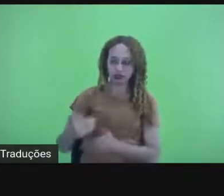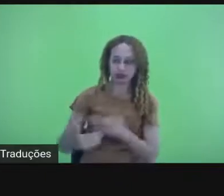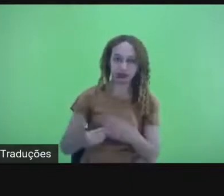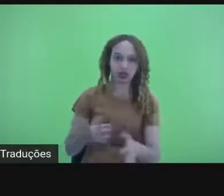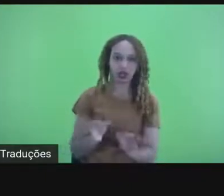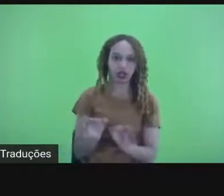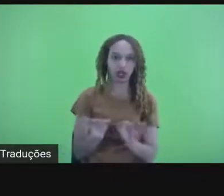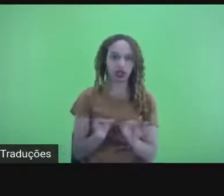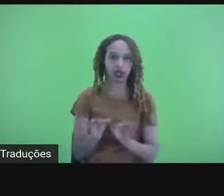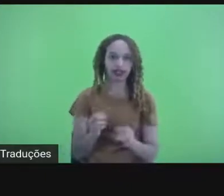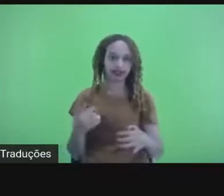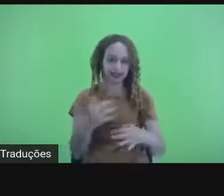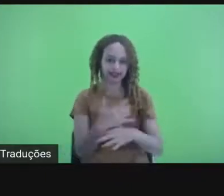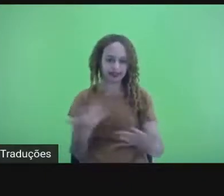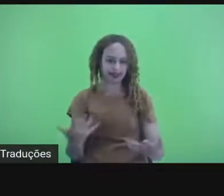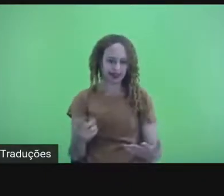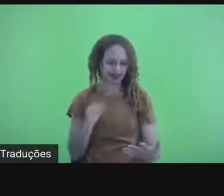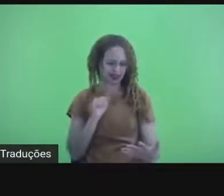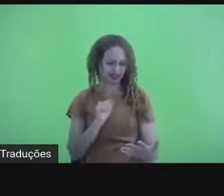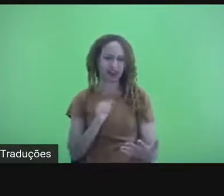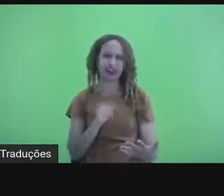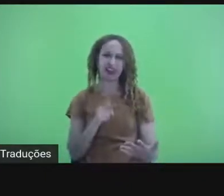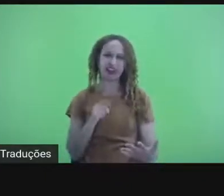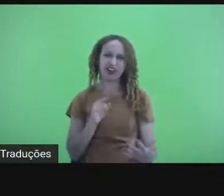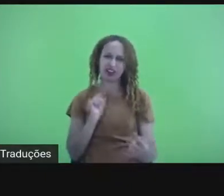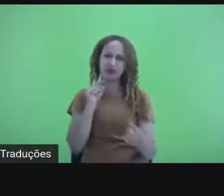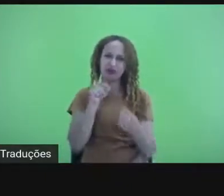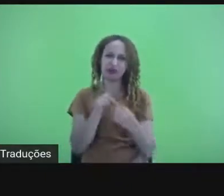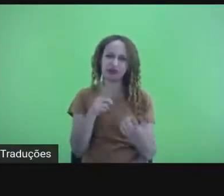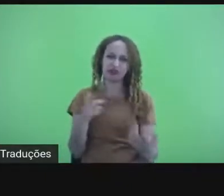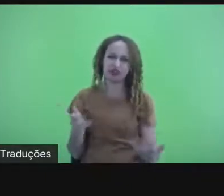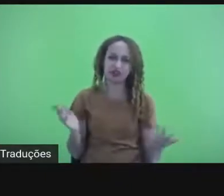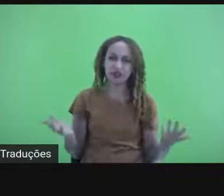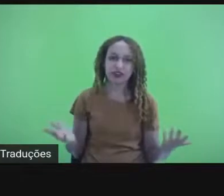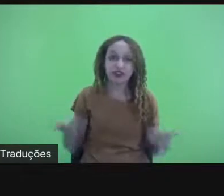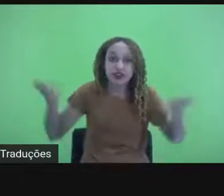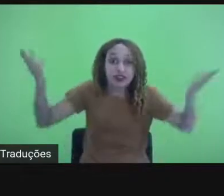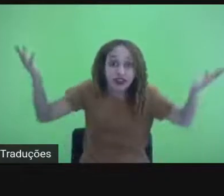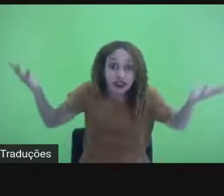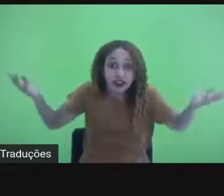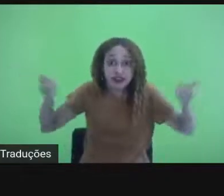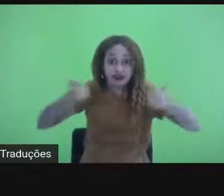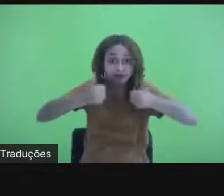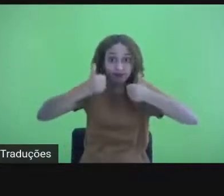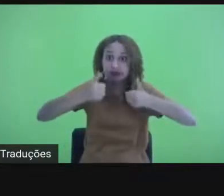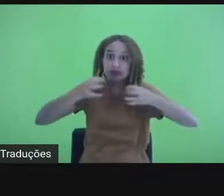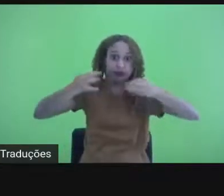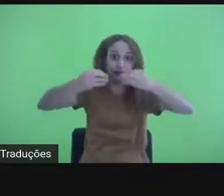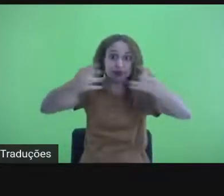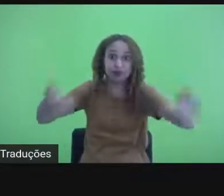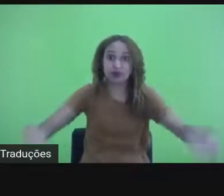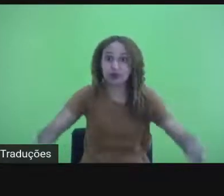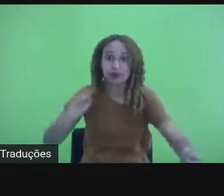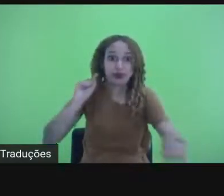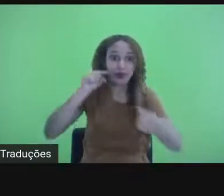cidades? Né? Ela teve alguma coisa a ver com a construção das cidades? Ela teve tudo a ver com a construção das cidades. Né? A questão racial definiu a